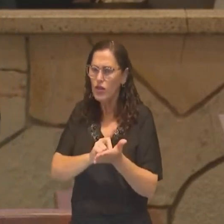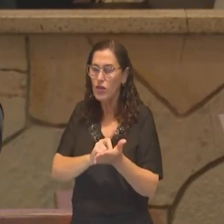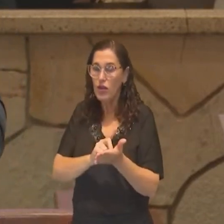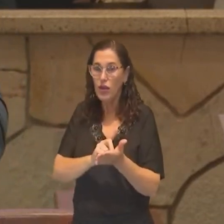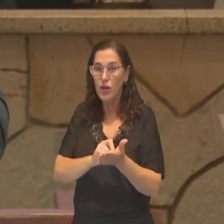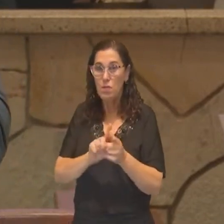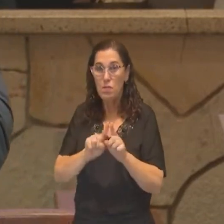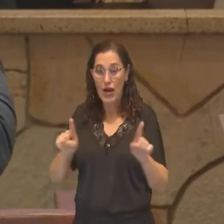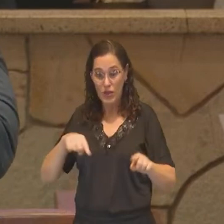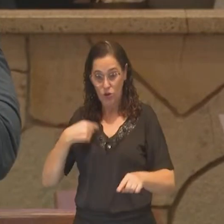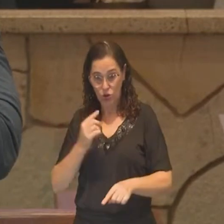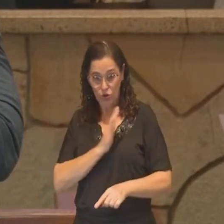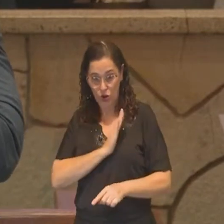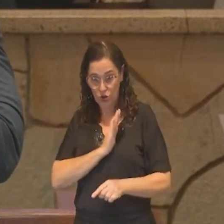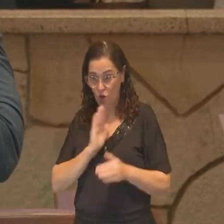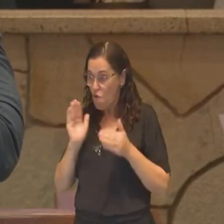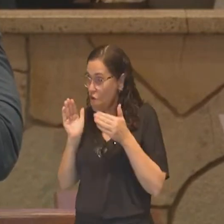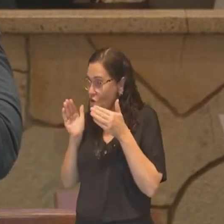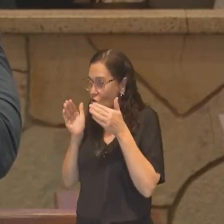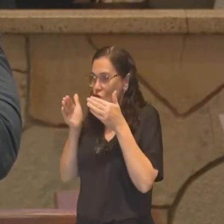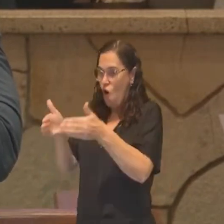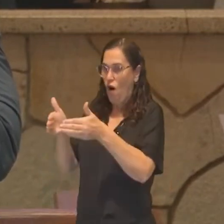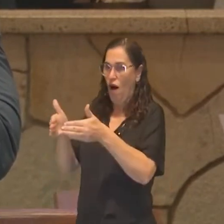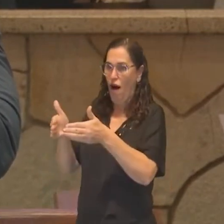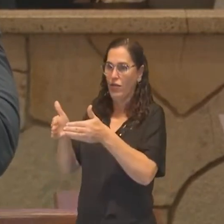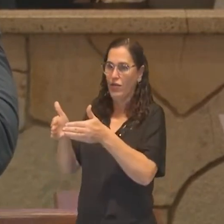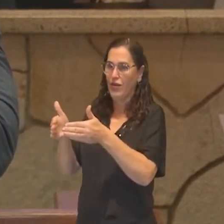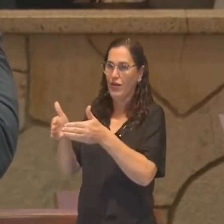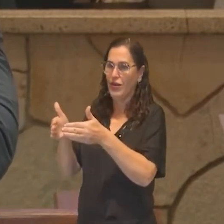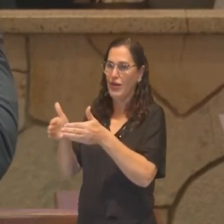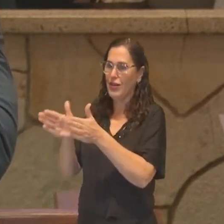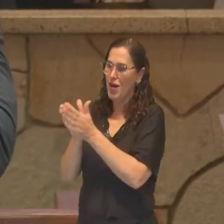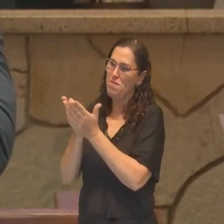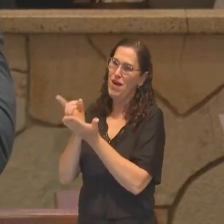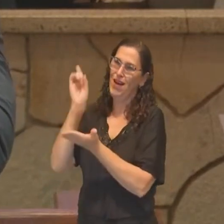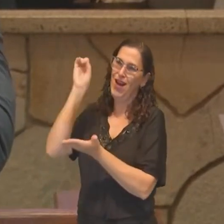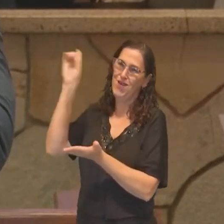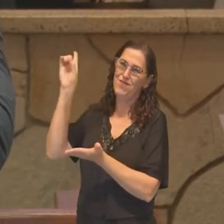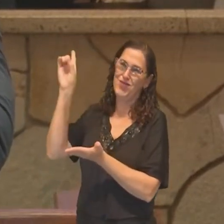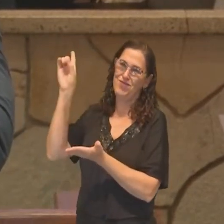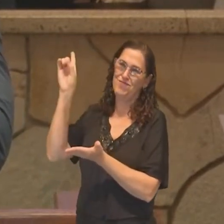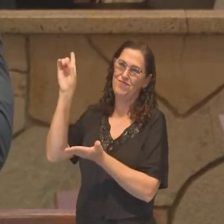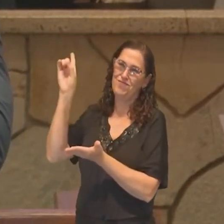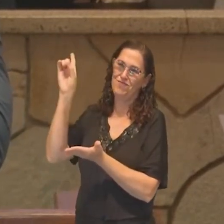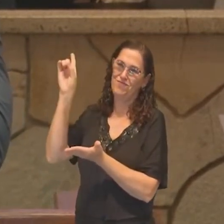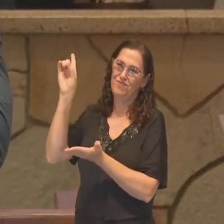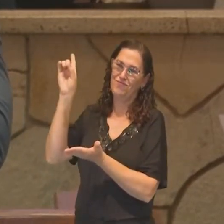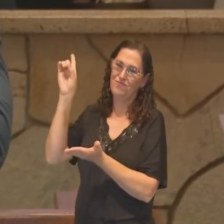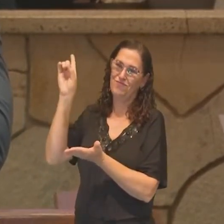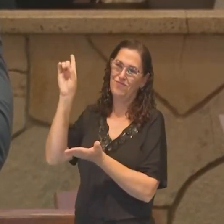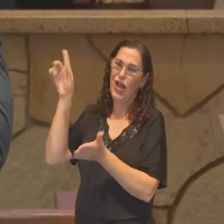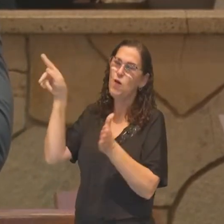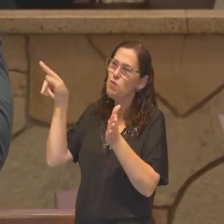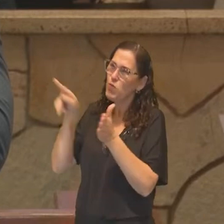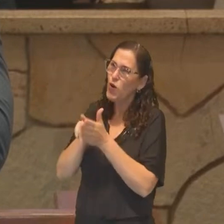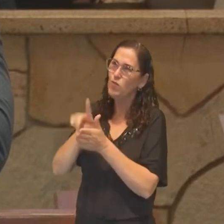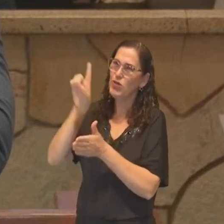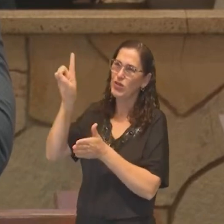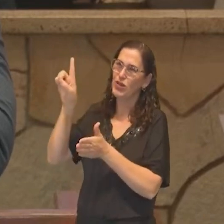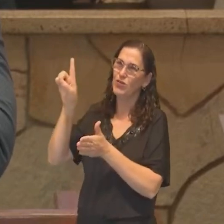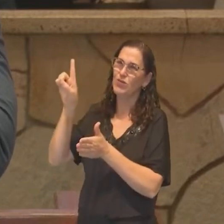coração esteja centrado na palavra de Deus.